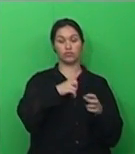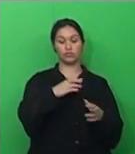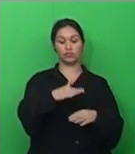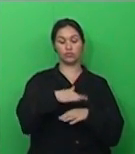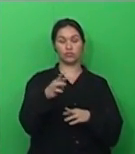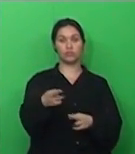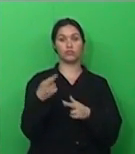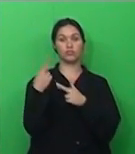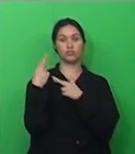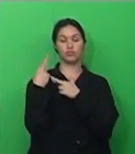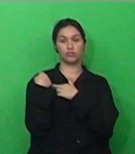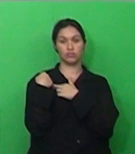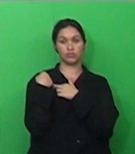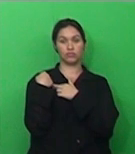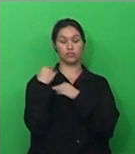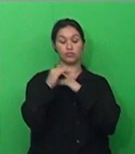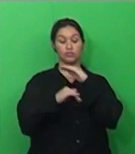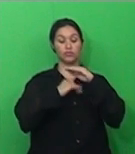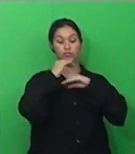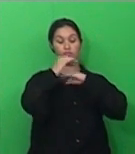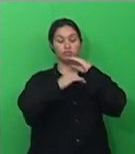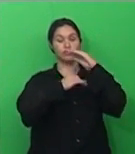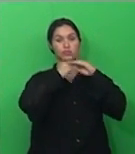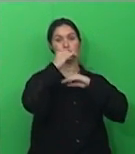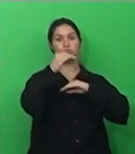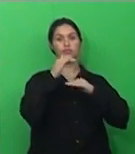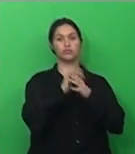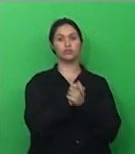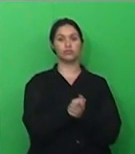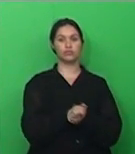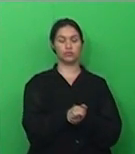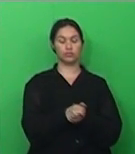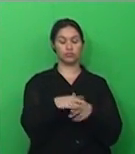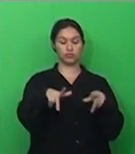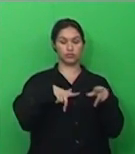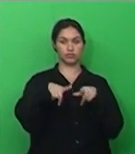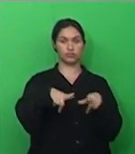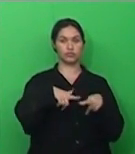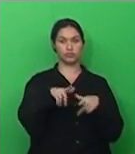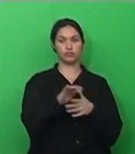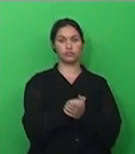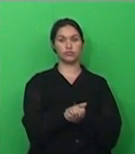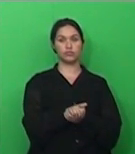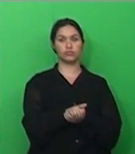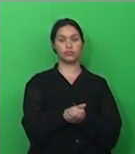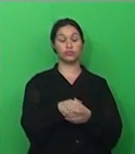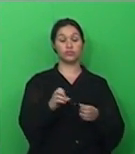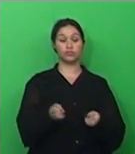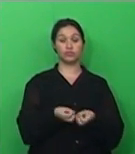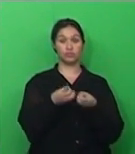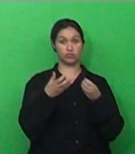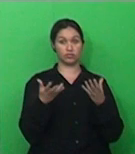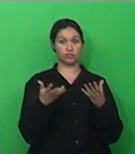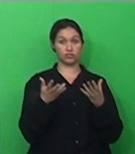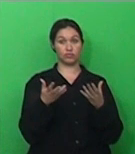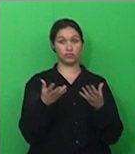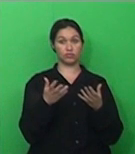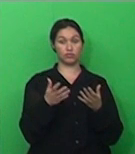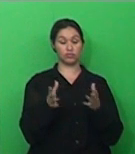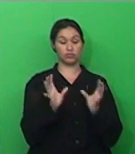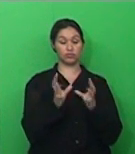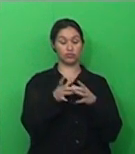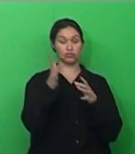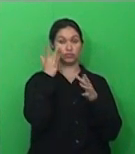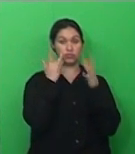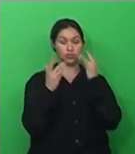e, inevitavelmente, uma evolução na qualidade de seus trabalhos. Daí por diante, o Cirquinho do Revirado participa